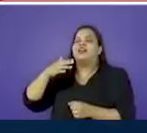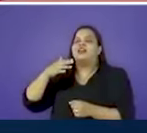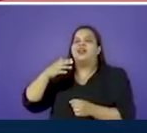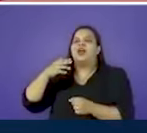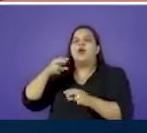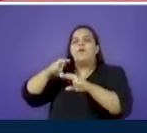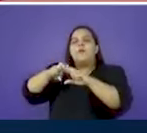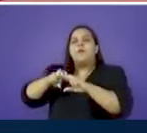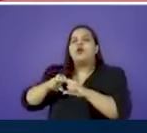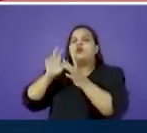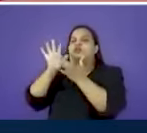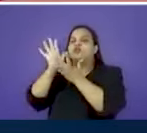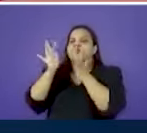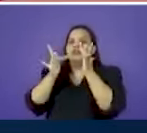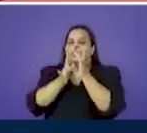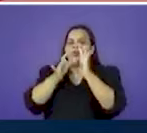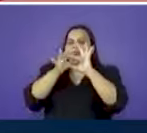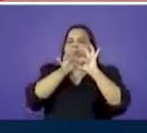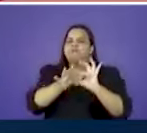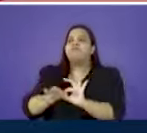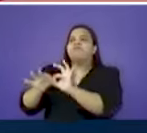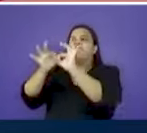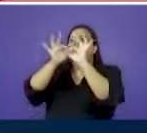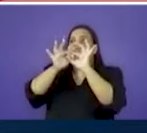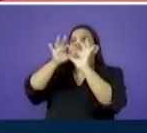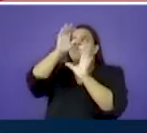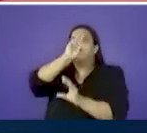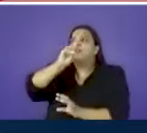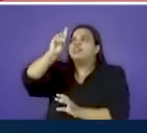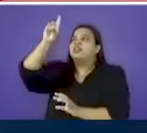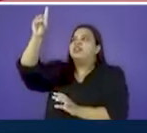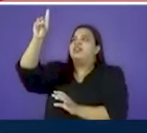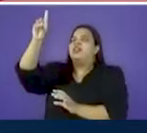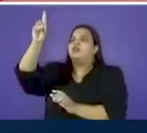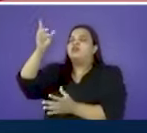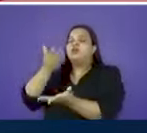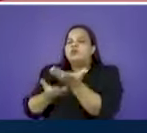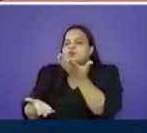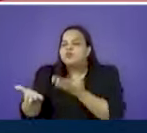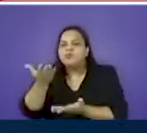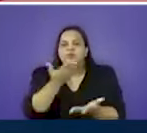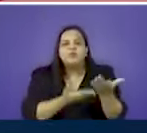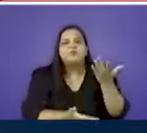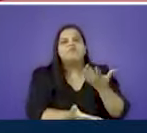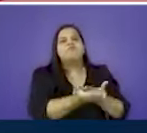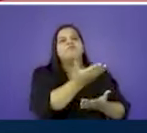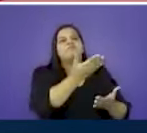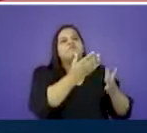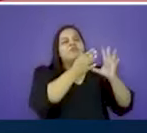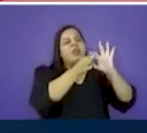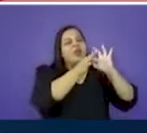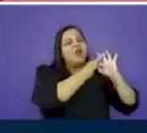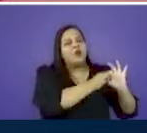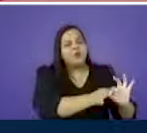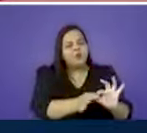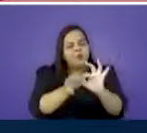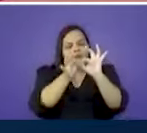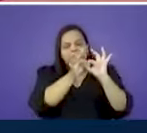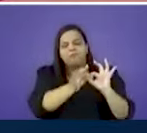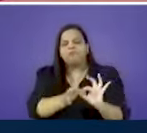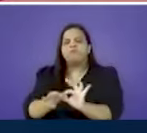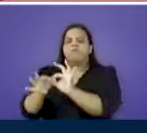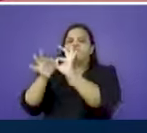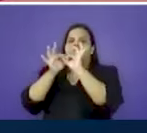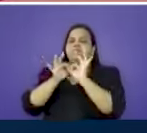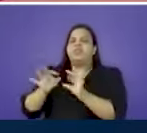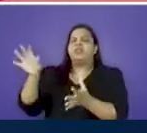comunhão nos liga ao Pai e nos liga uns aos outros. A comunhão nos chama, ou melhor,